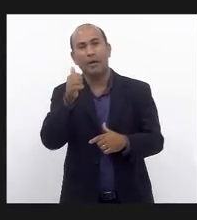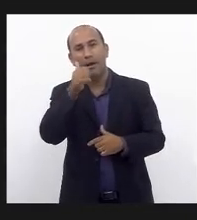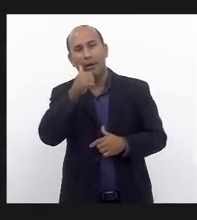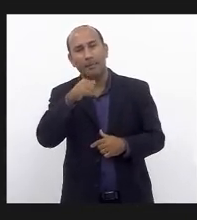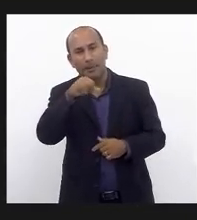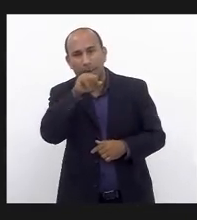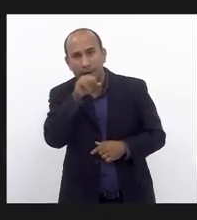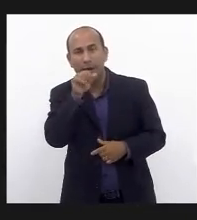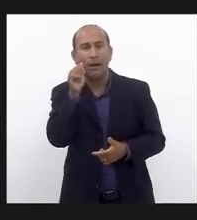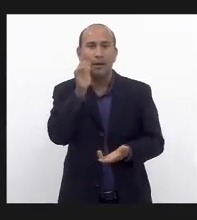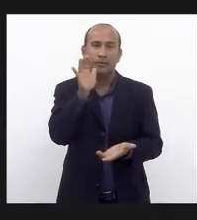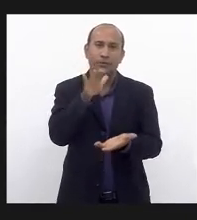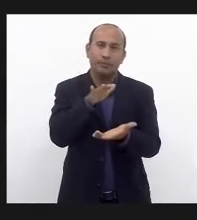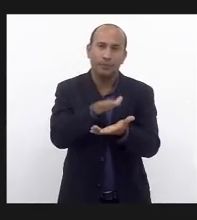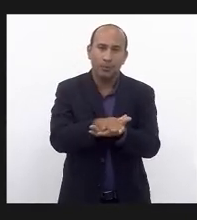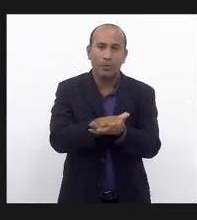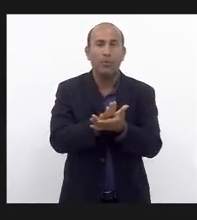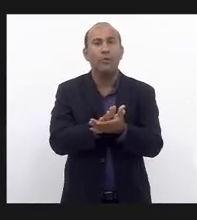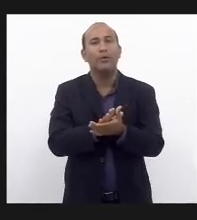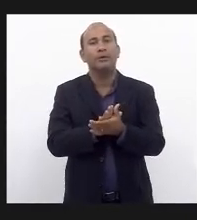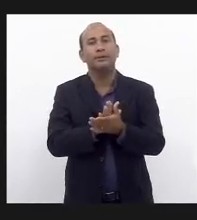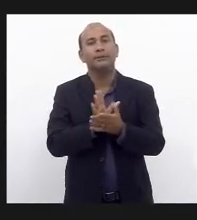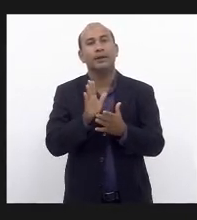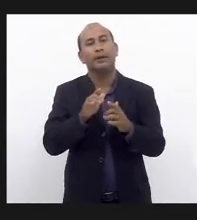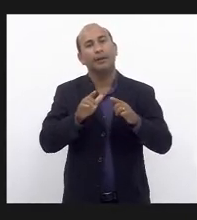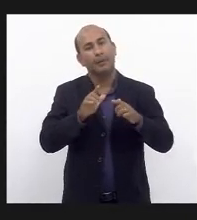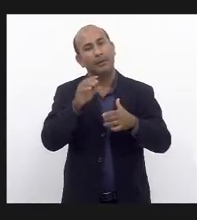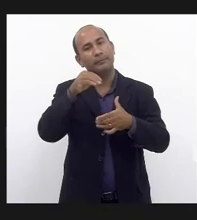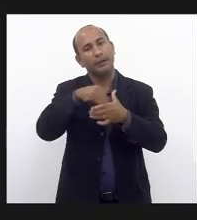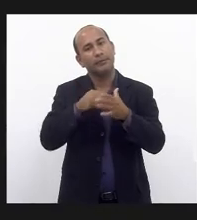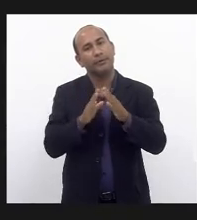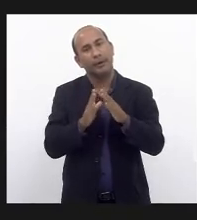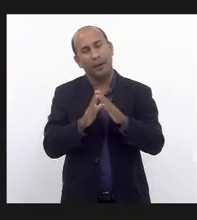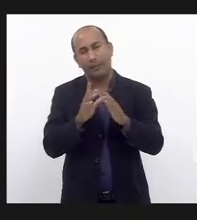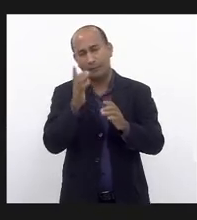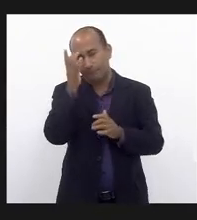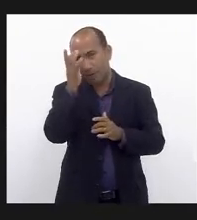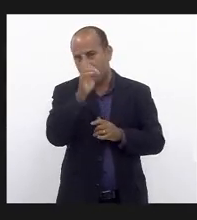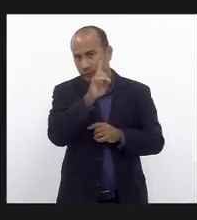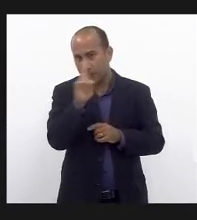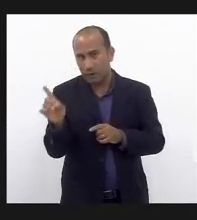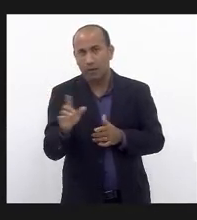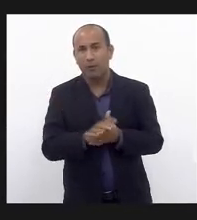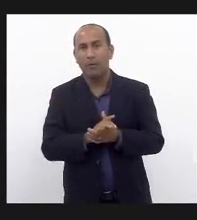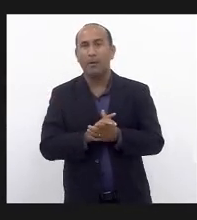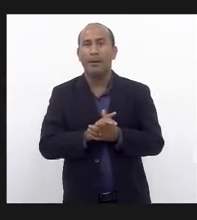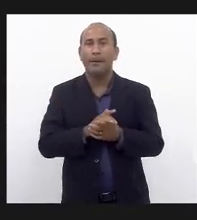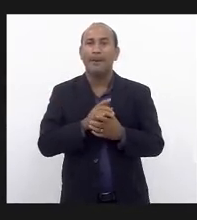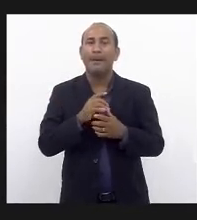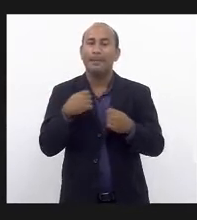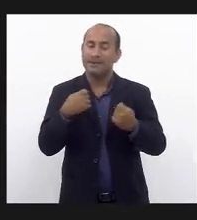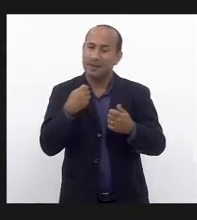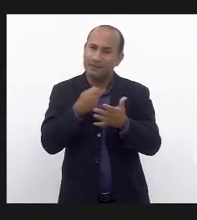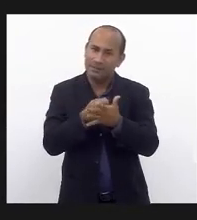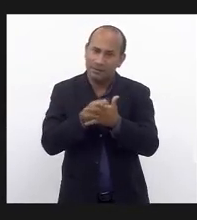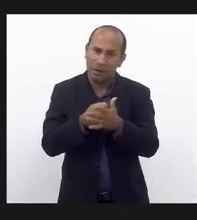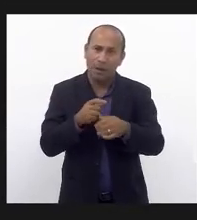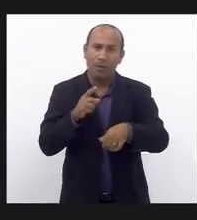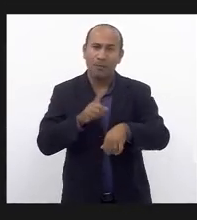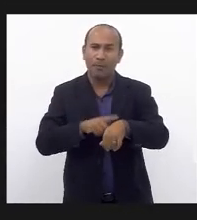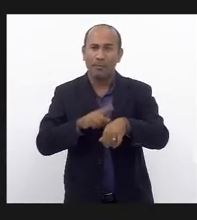de companheira, de dona de casa. Não é fácil. E ainda ter que enfrentar, não é, momentos